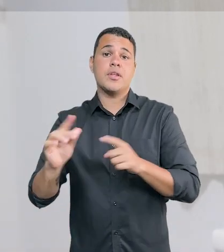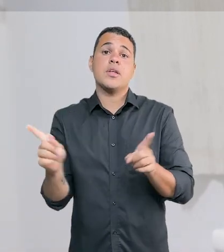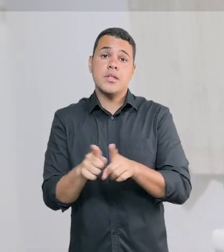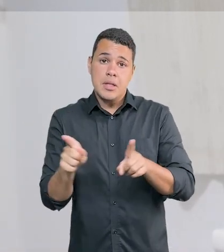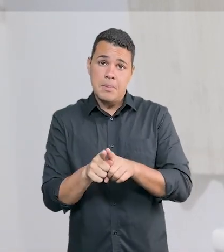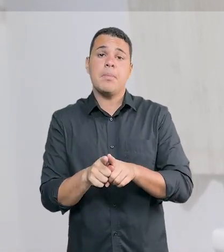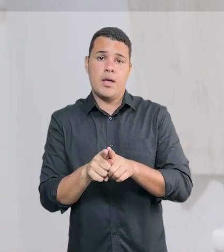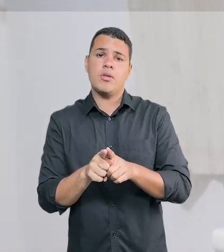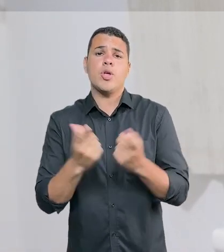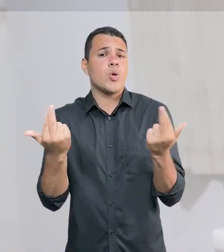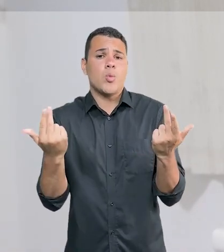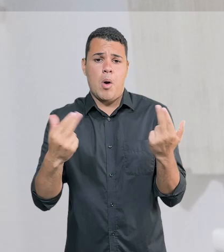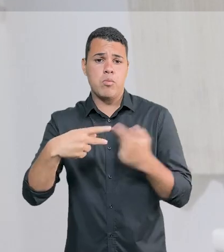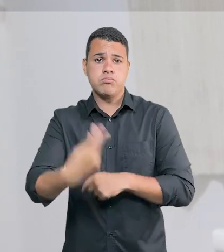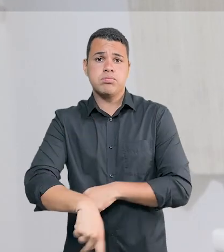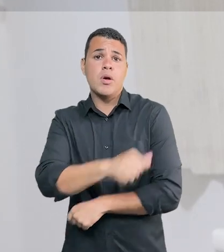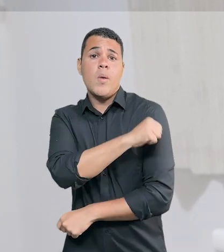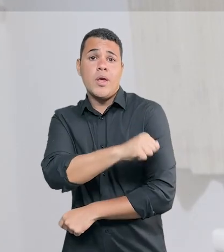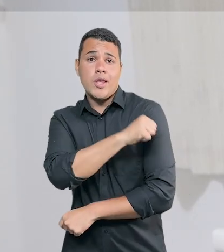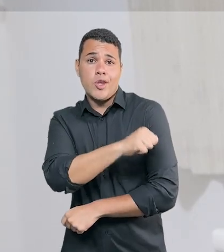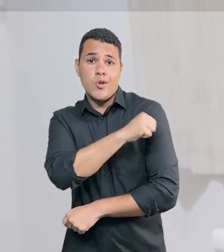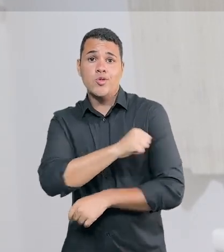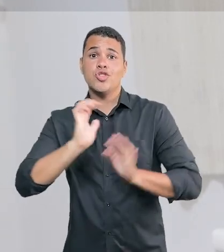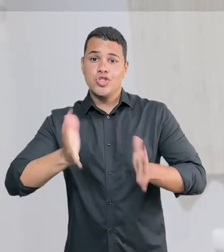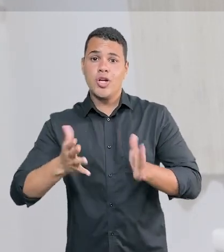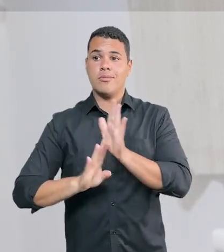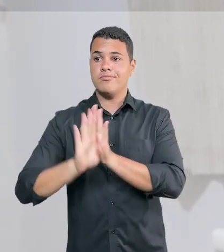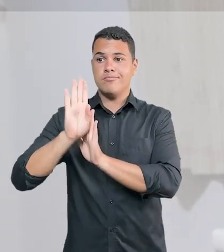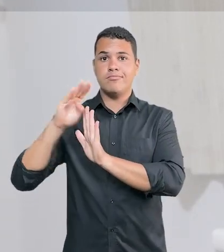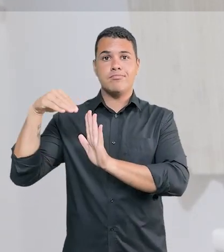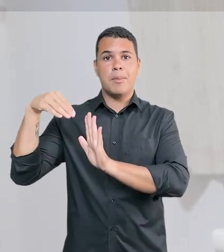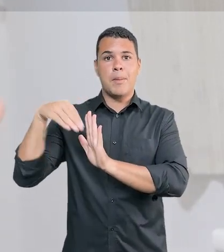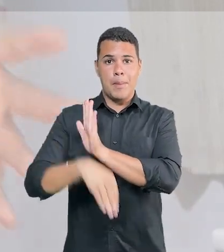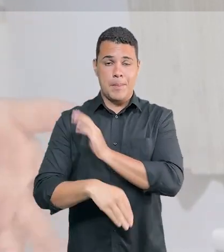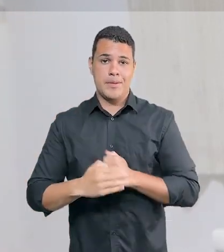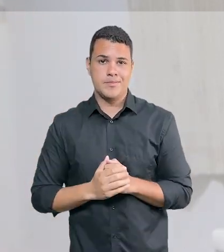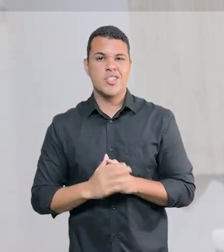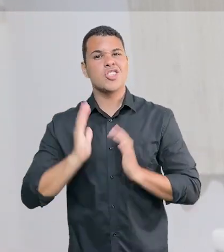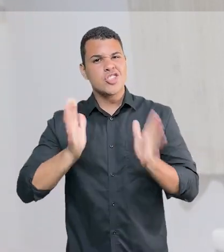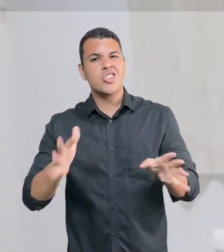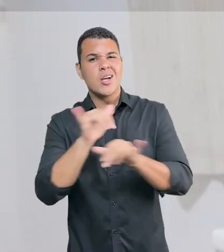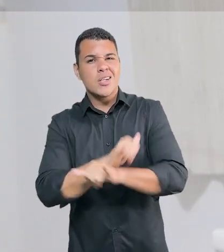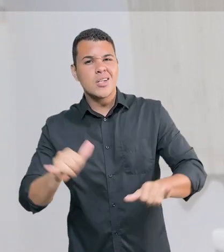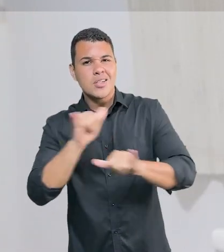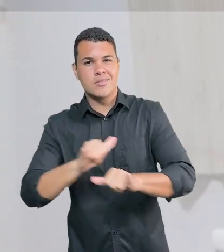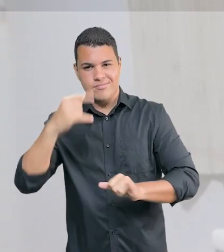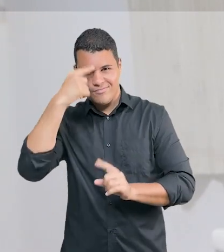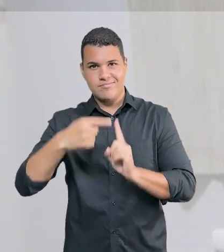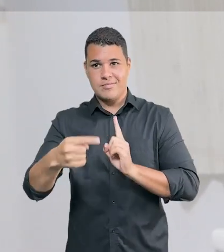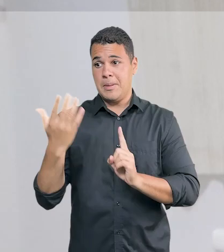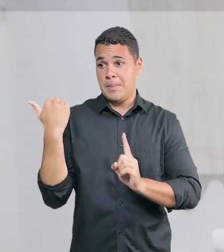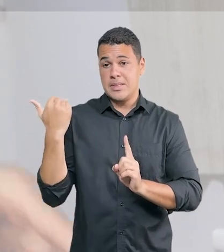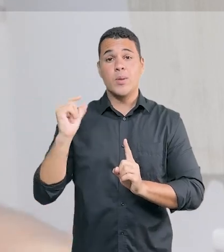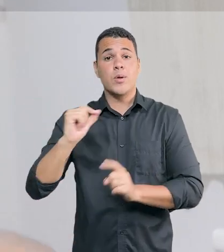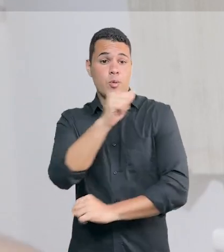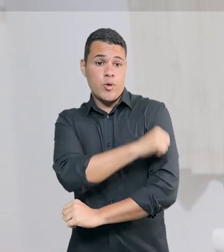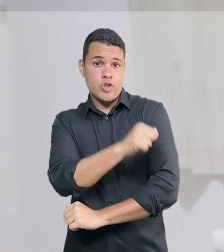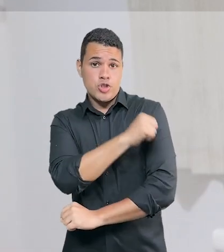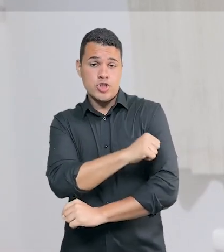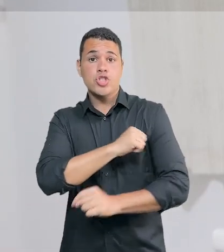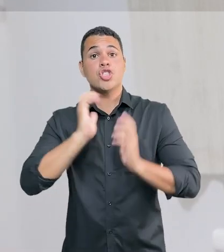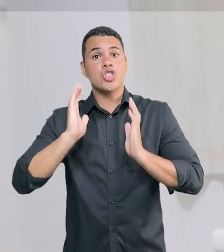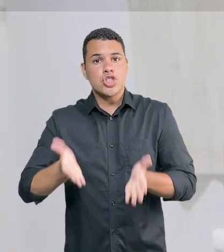Federal já se juntando ao Rio de Janeiro no cenário já de reversão, né? A gente já tinha destacado no boletim anterior que o Rio de Janeiro já